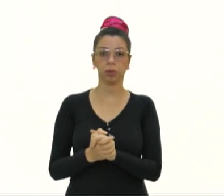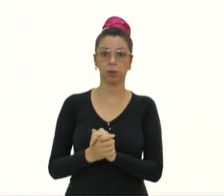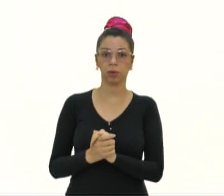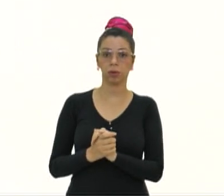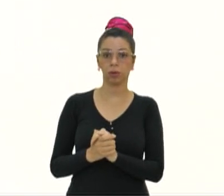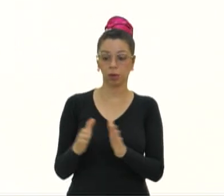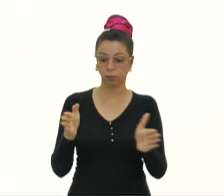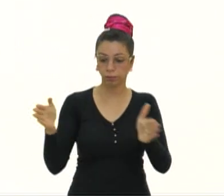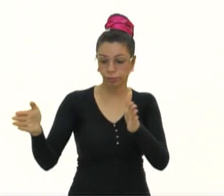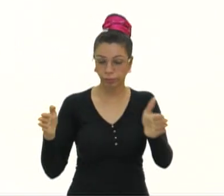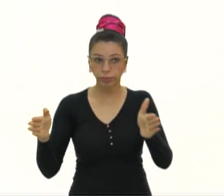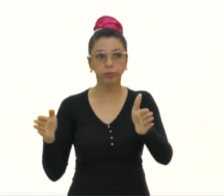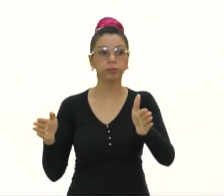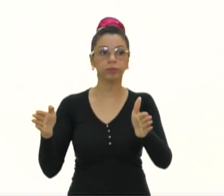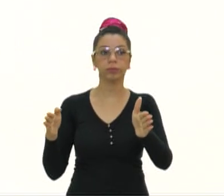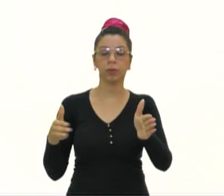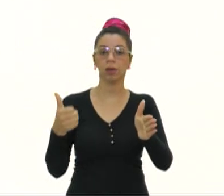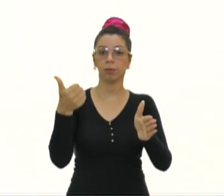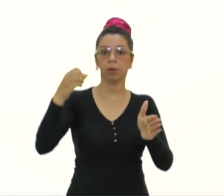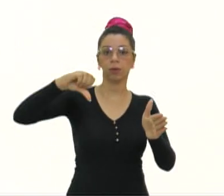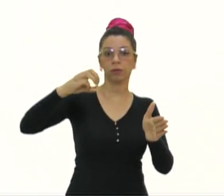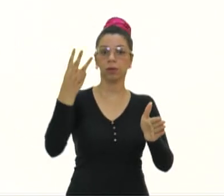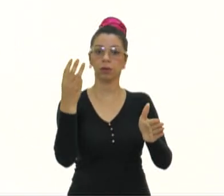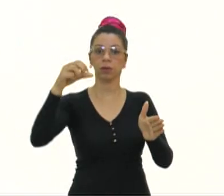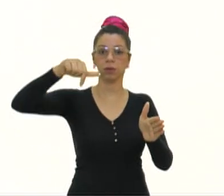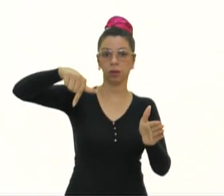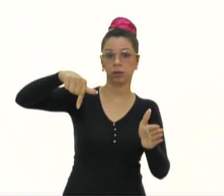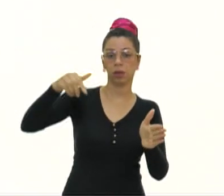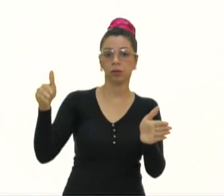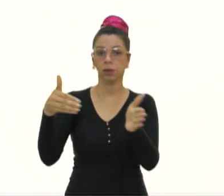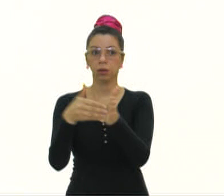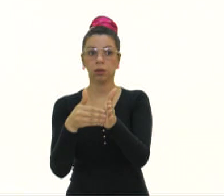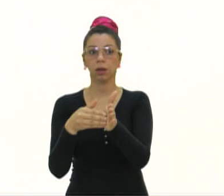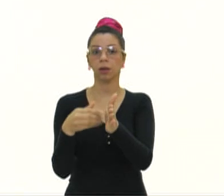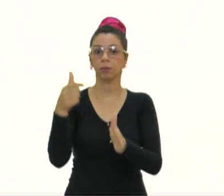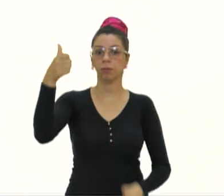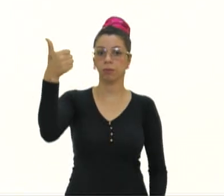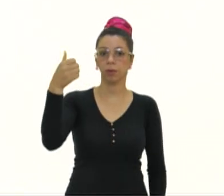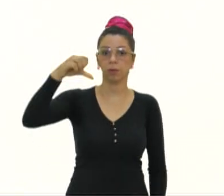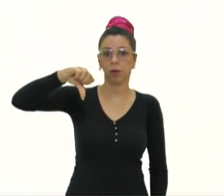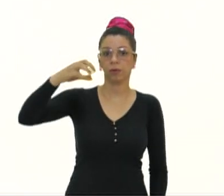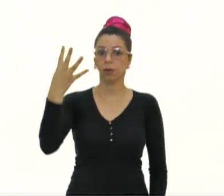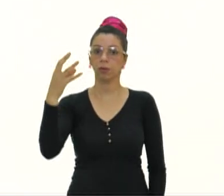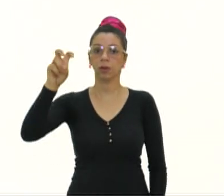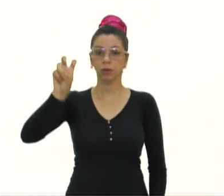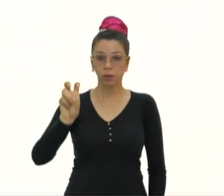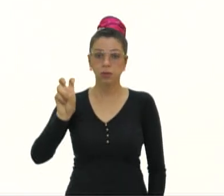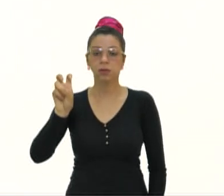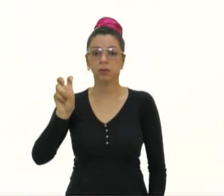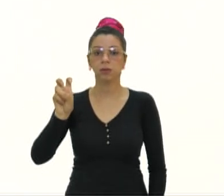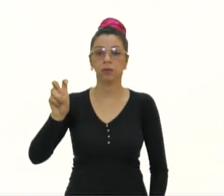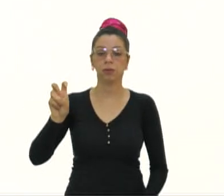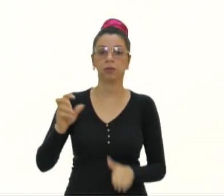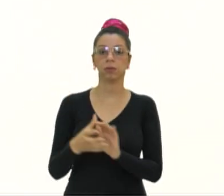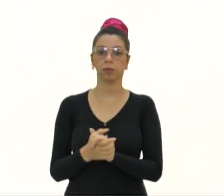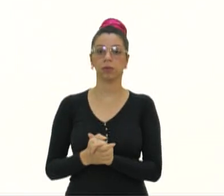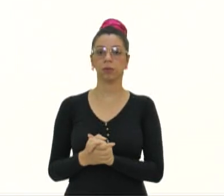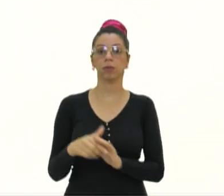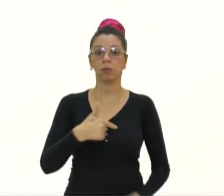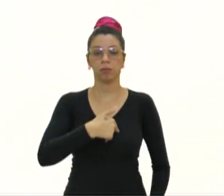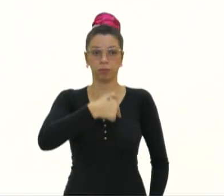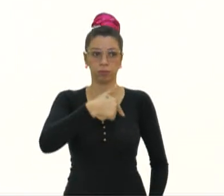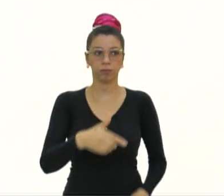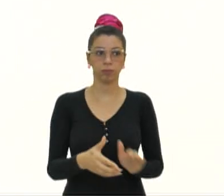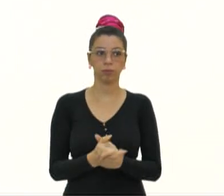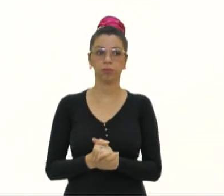1937 e 1945. Em terceiro lugar, os países vencedores na Segunda Guerra, ao lado dos quais o